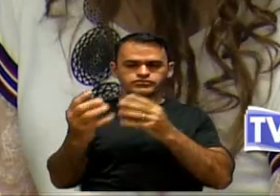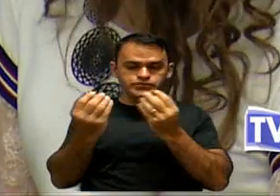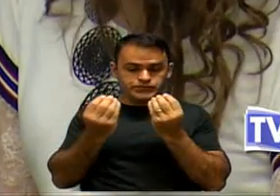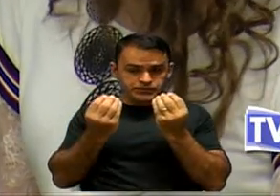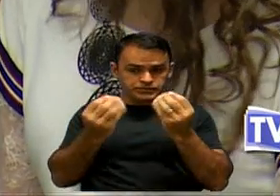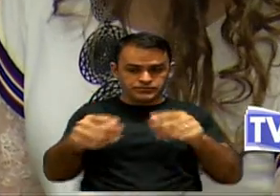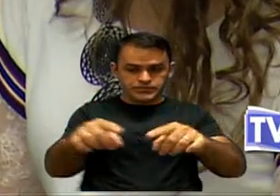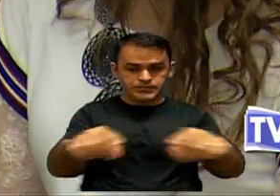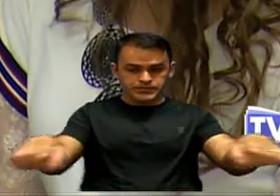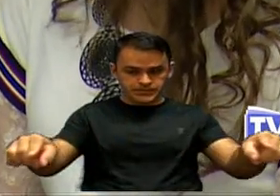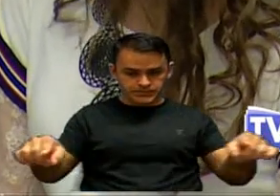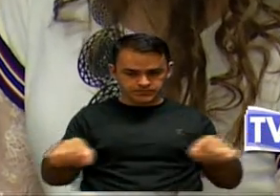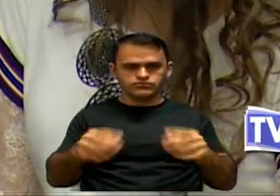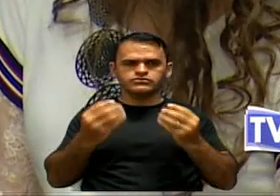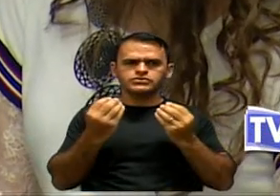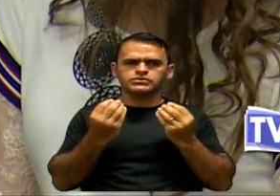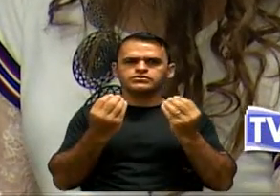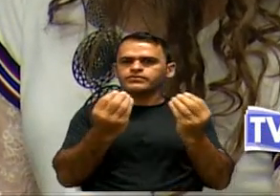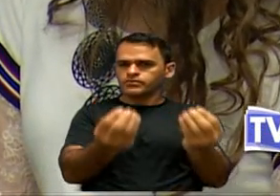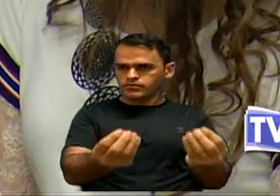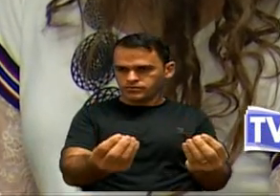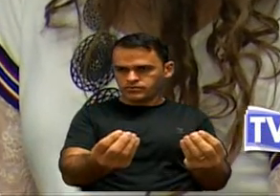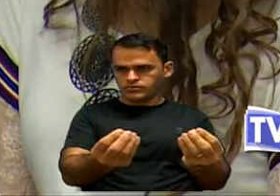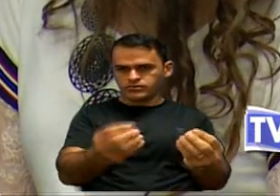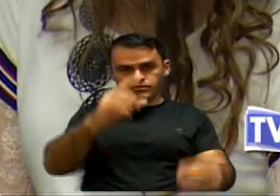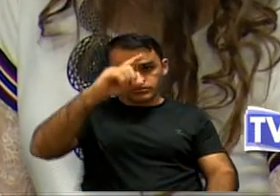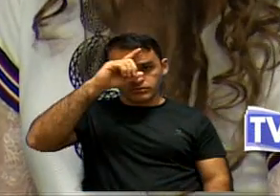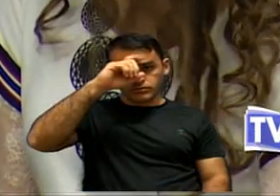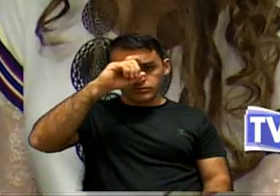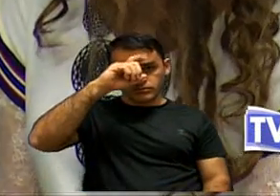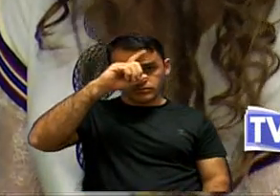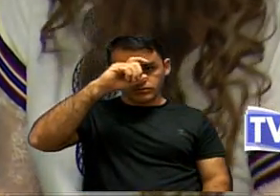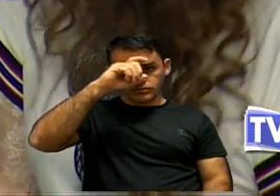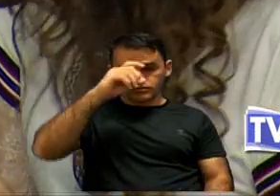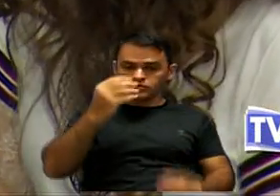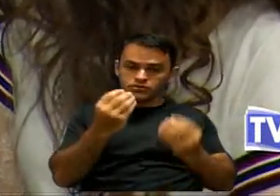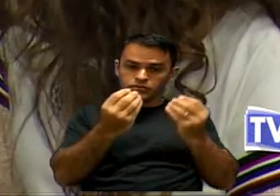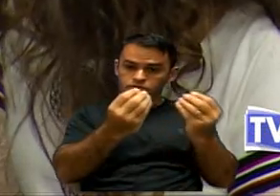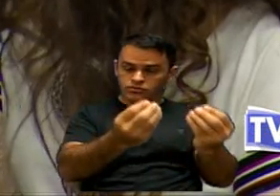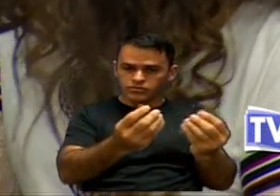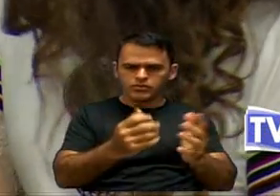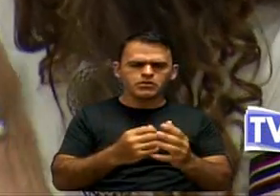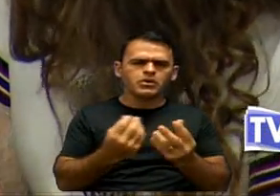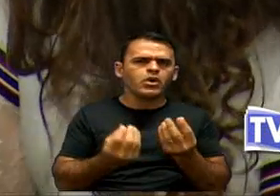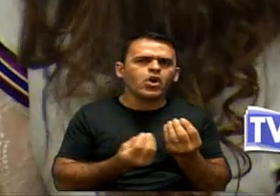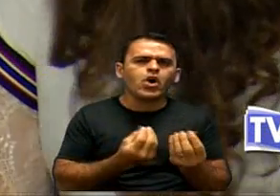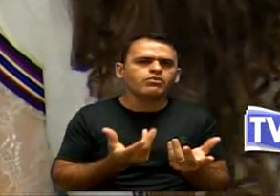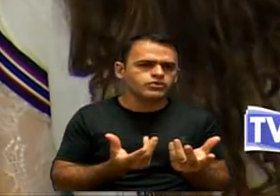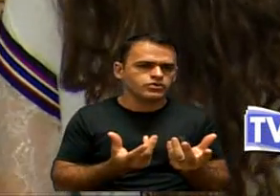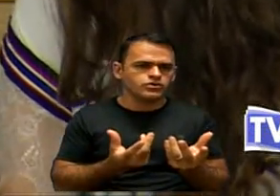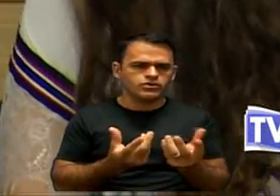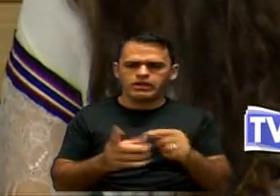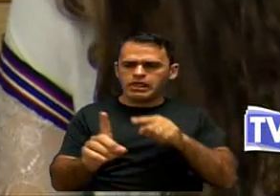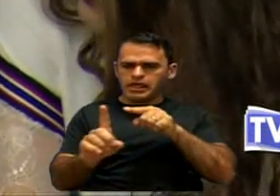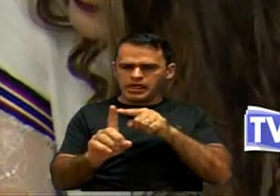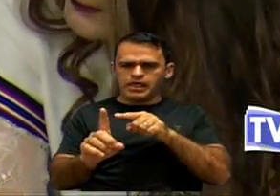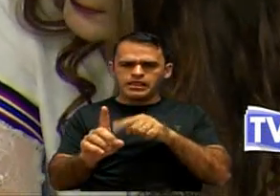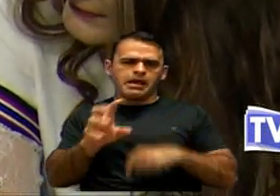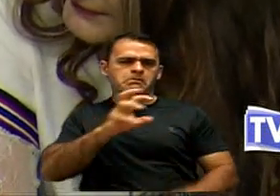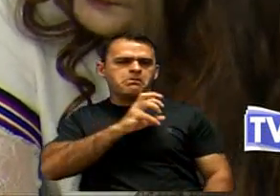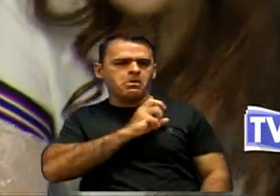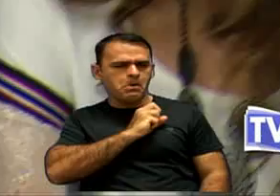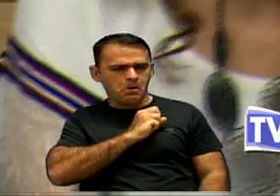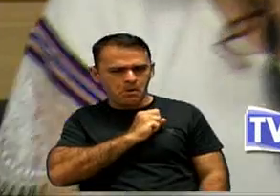a área para o hospital regional. Mas sabe como? Ele não doou porque ele é benemérito, porque